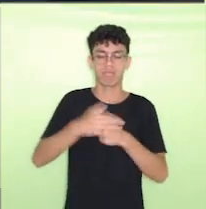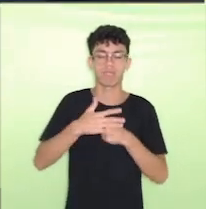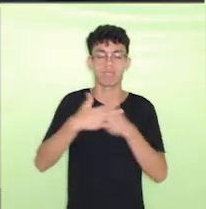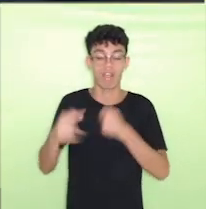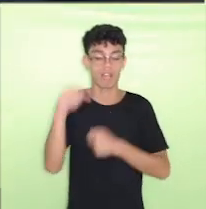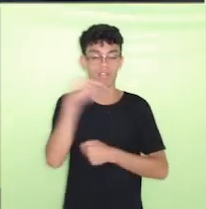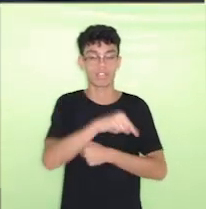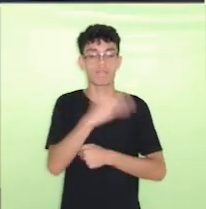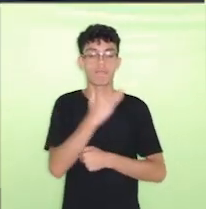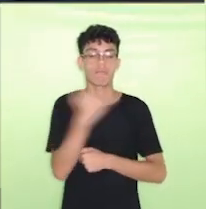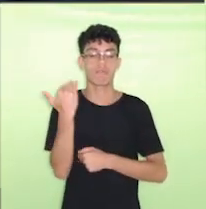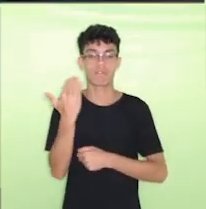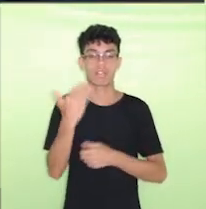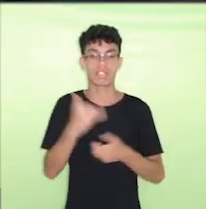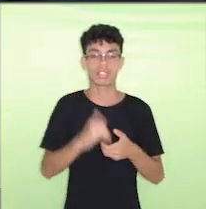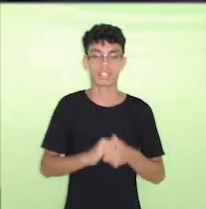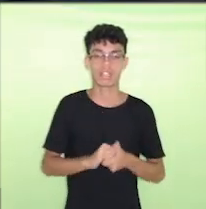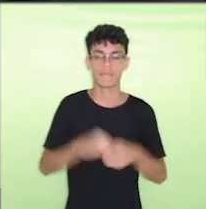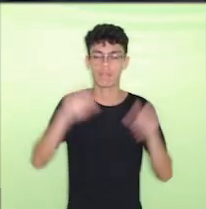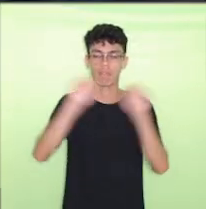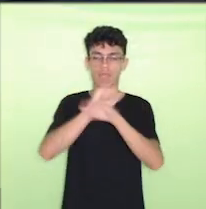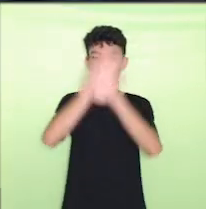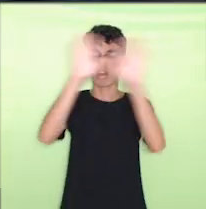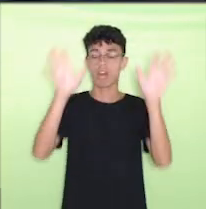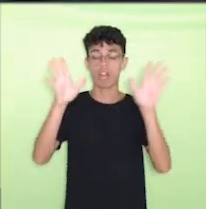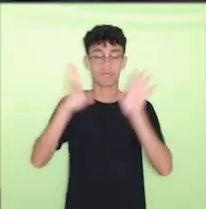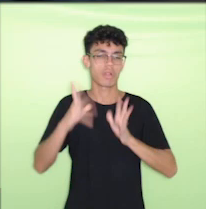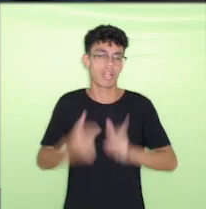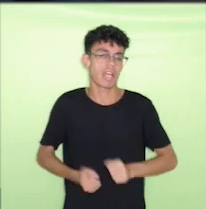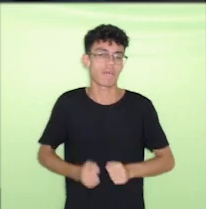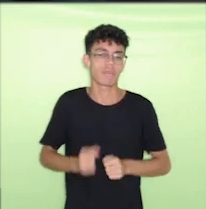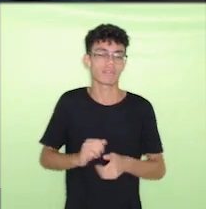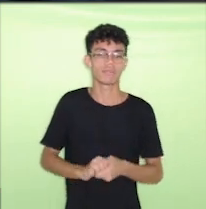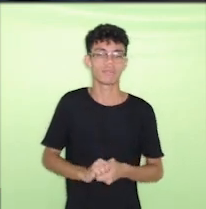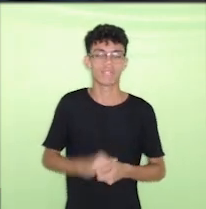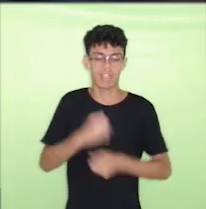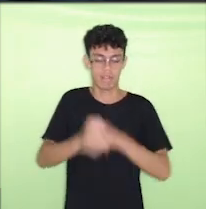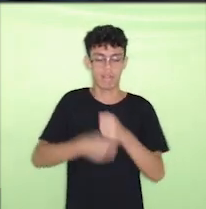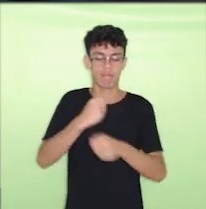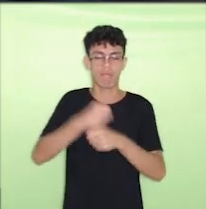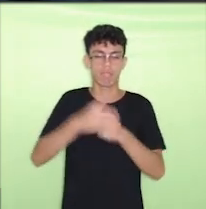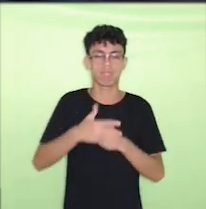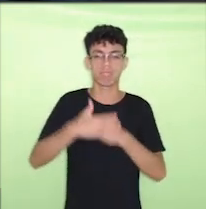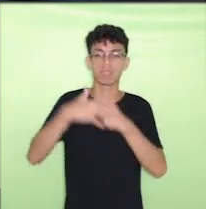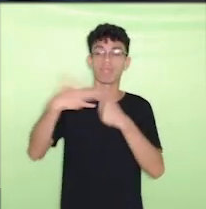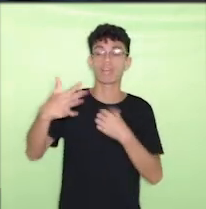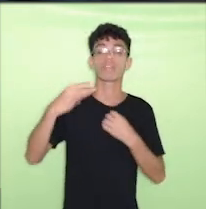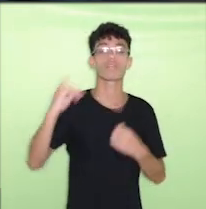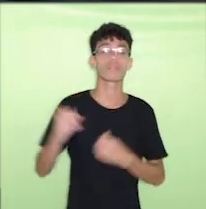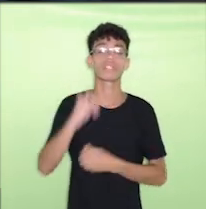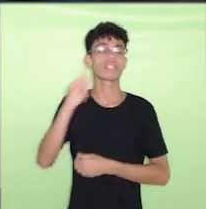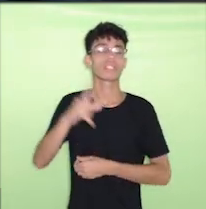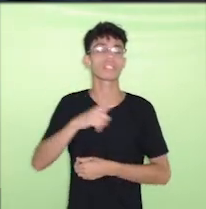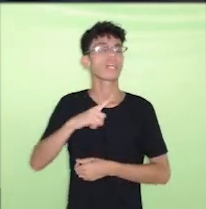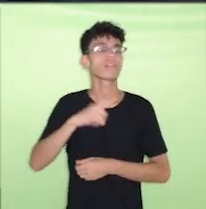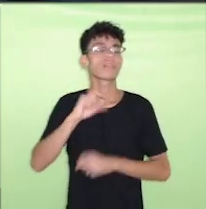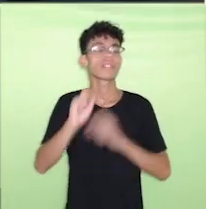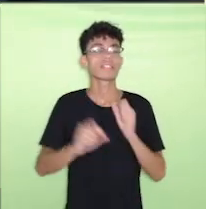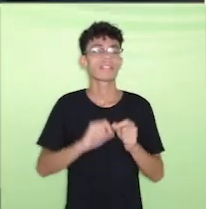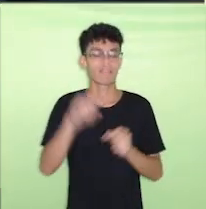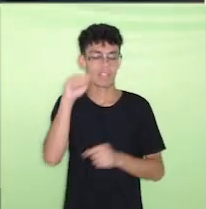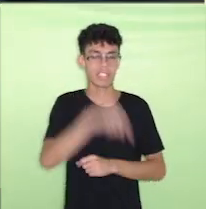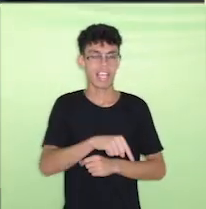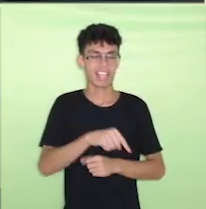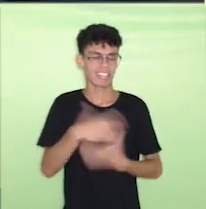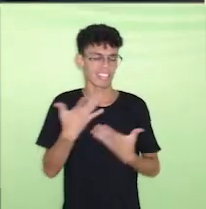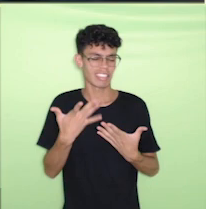estaria morta. Seria claro e limpo? Ah, sim, levaria muitos anos. E que importância tem? Você não se